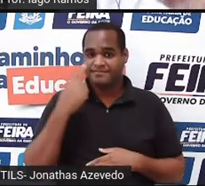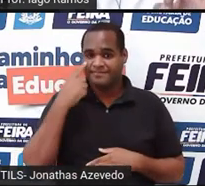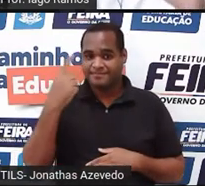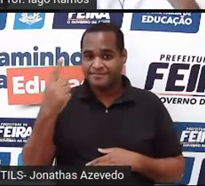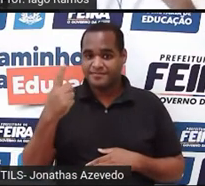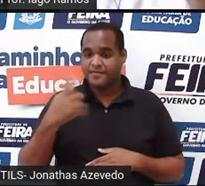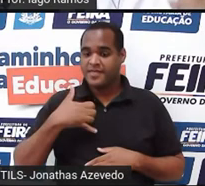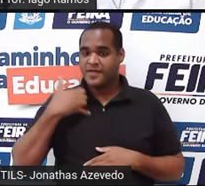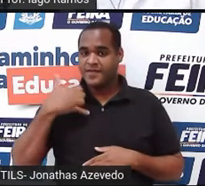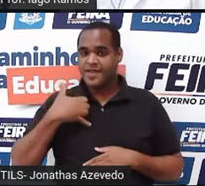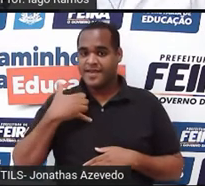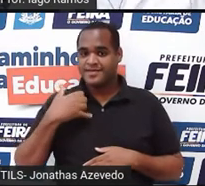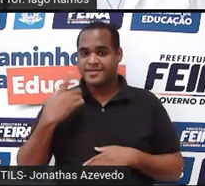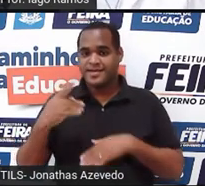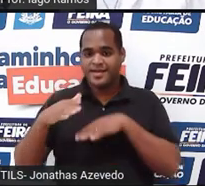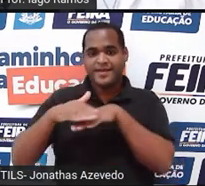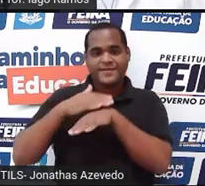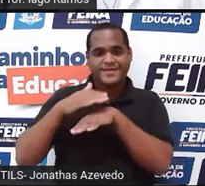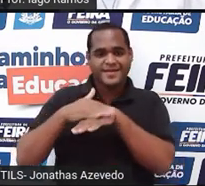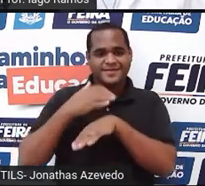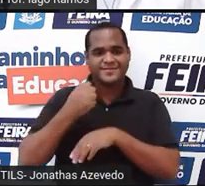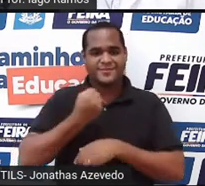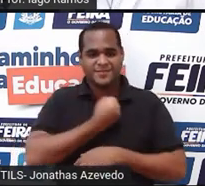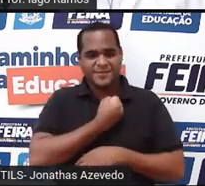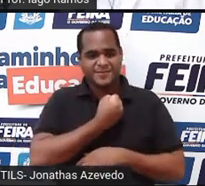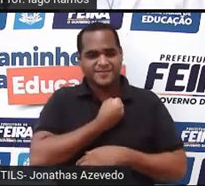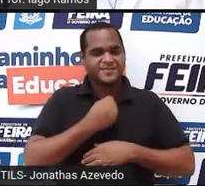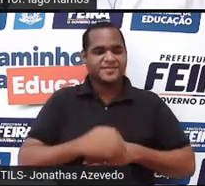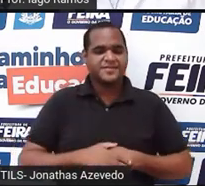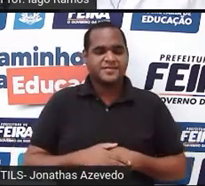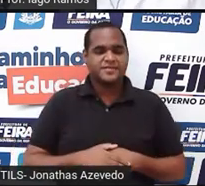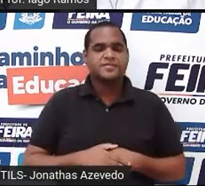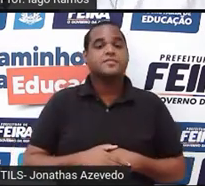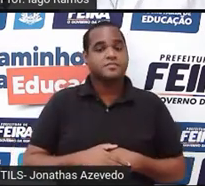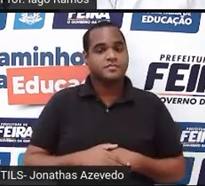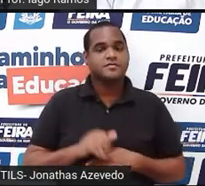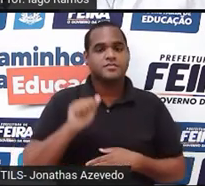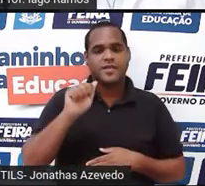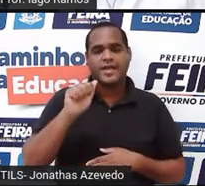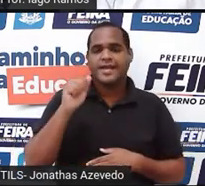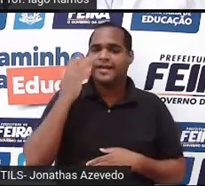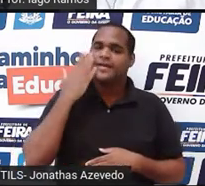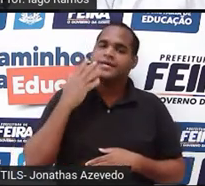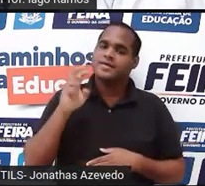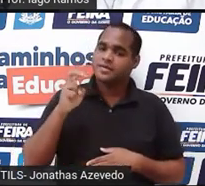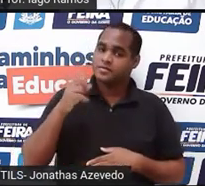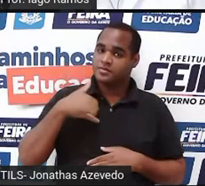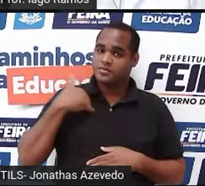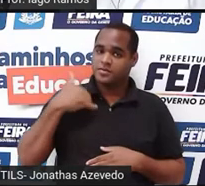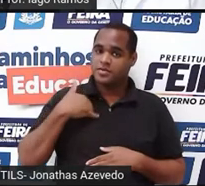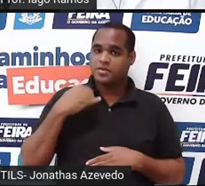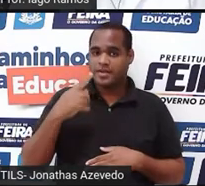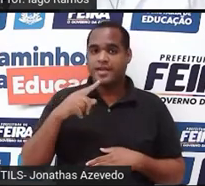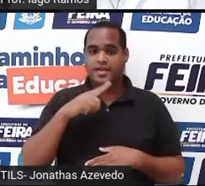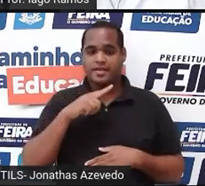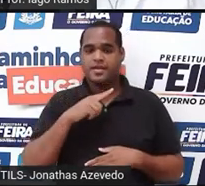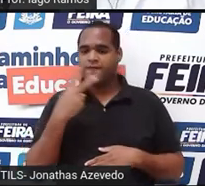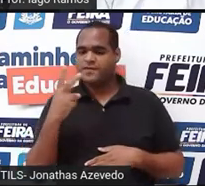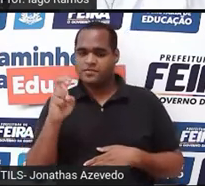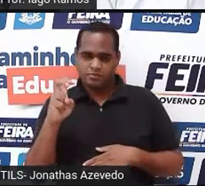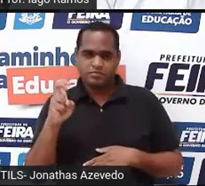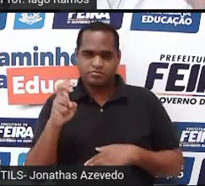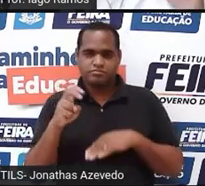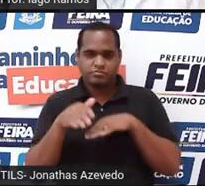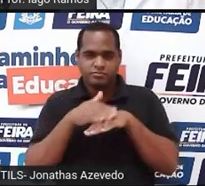idade e número do Calçado tá na letra A se uma criança tem cinco anos e calça número